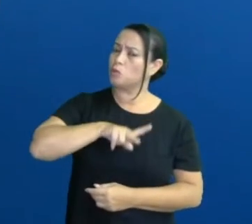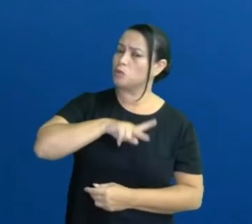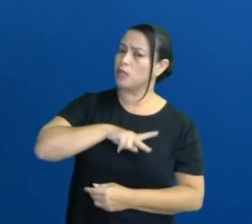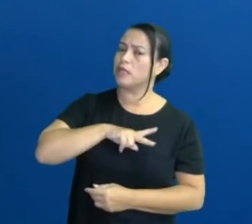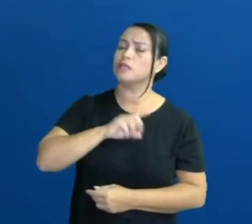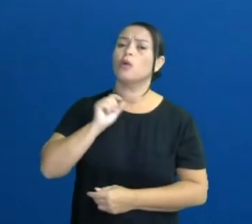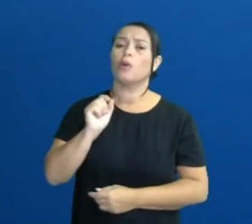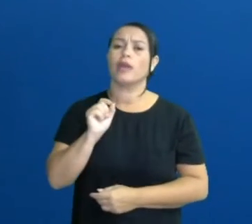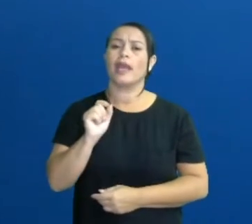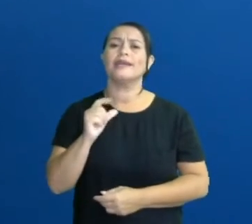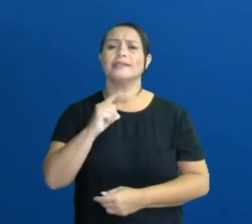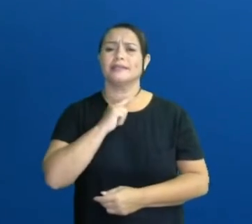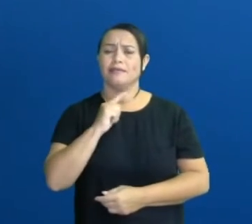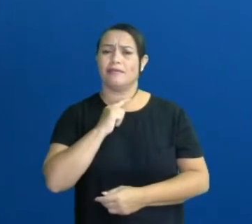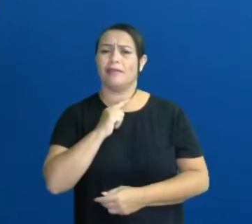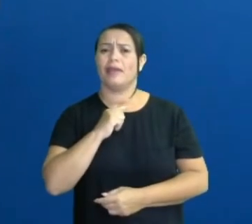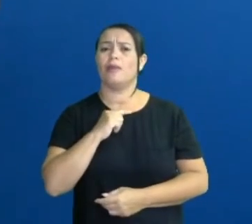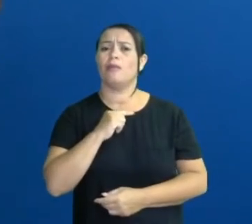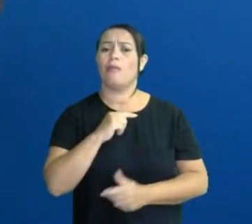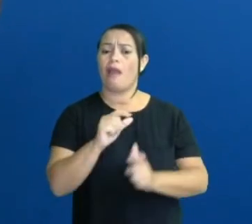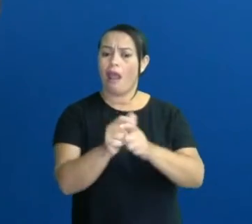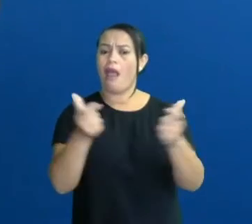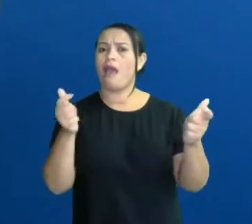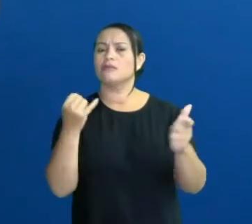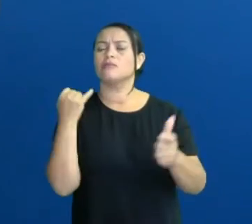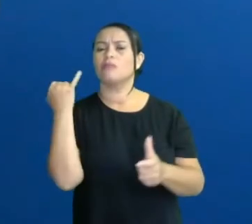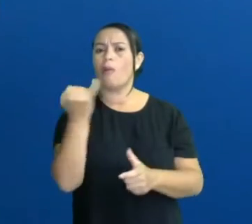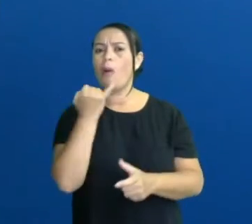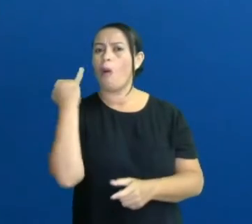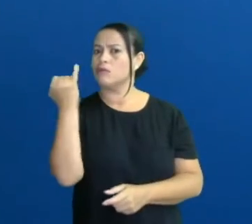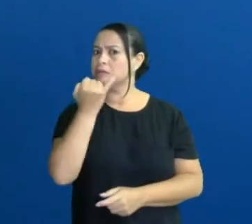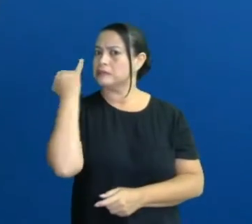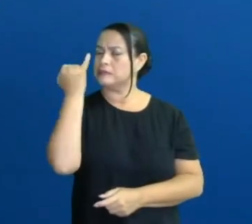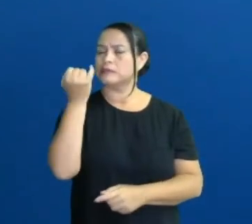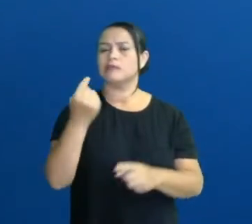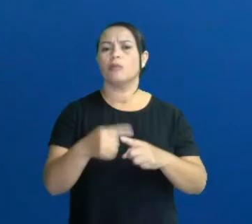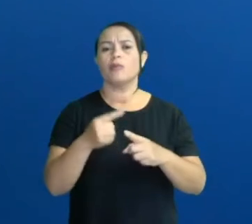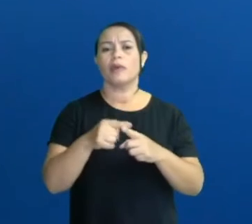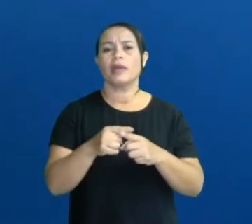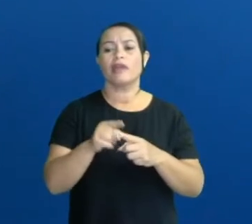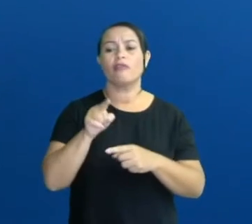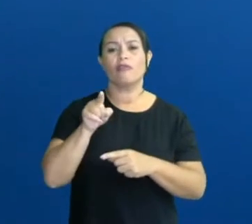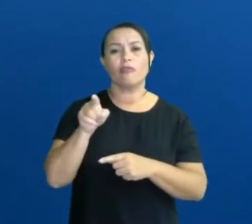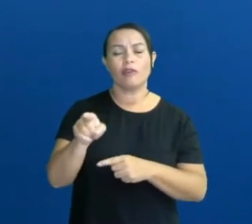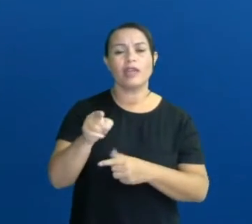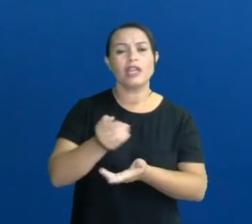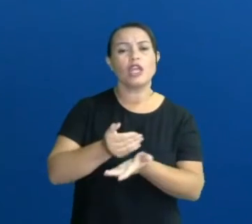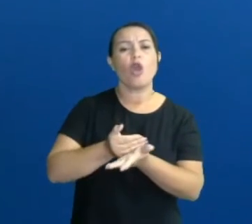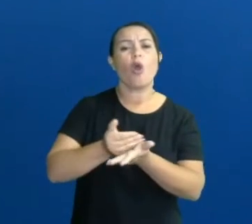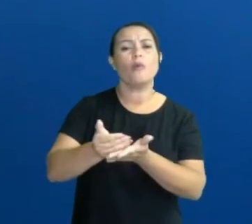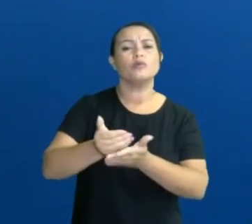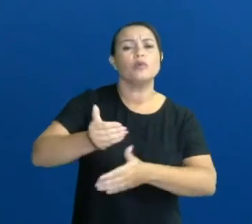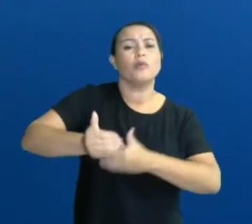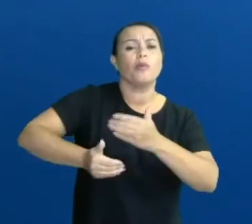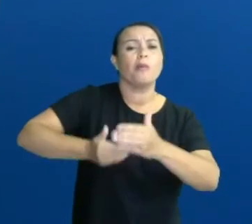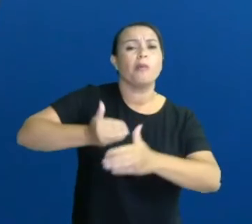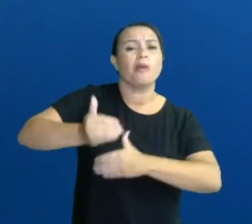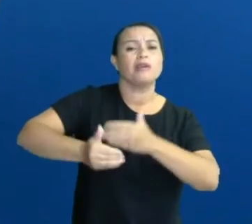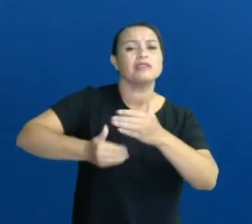portugueses, eles tiveram grande importância porque foi através dele que se deu o processo